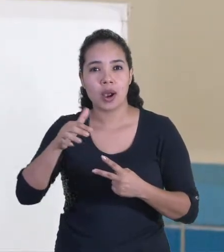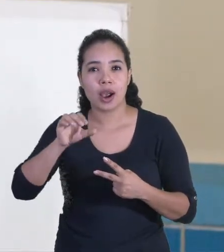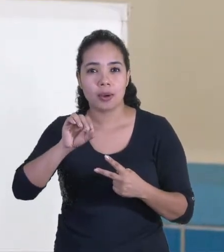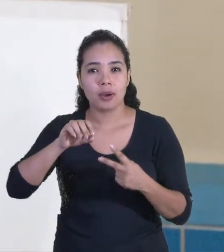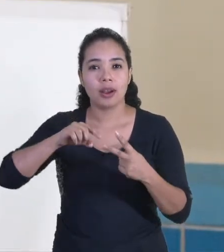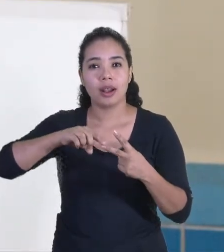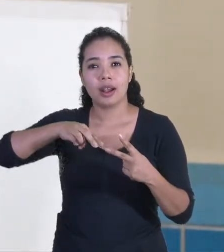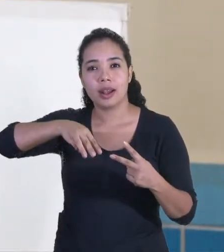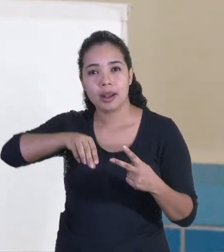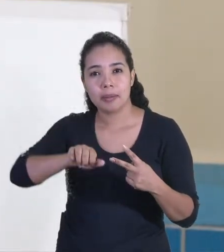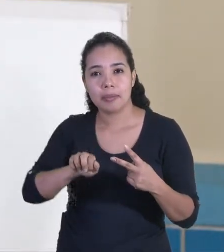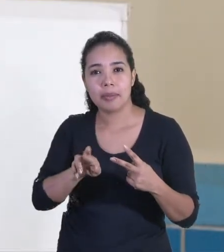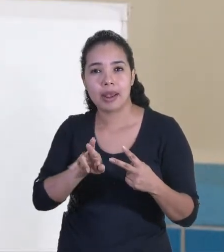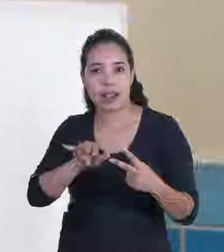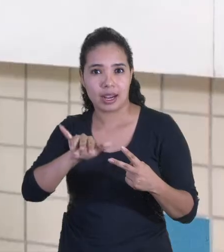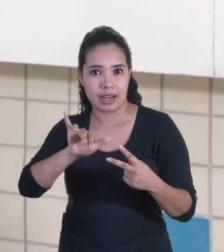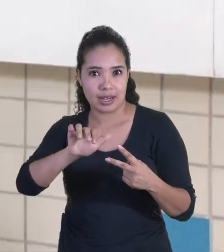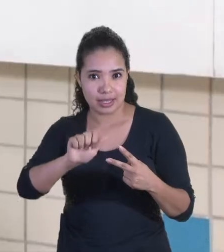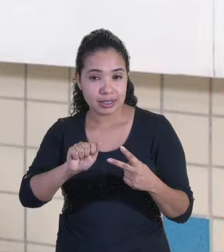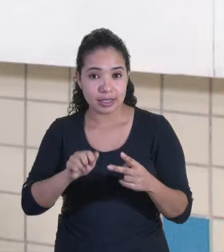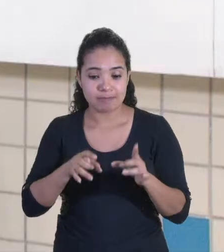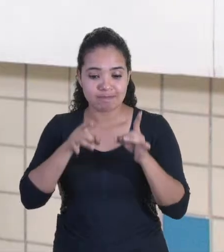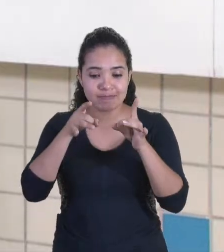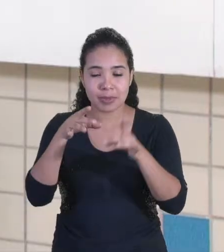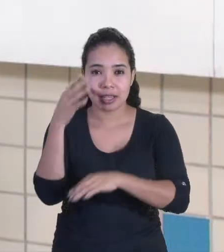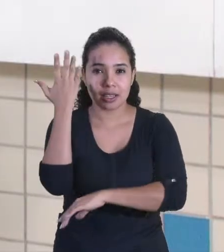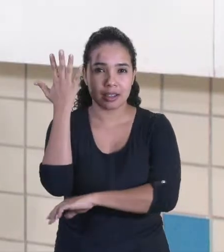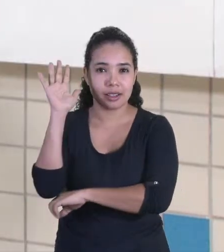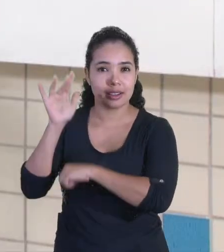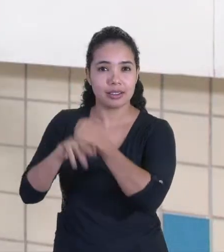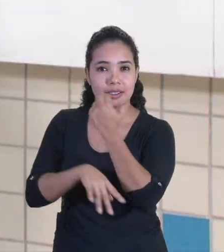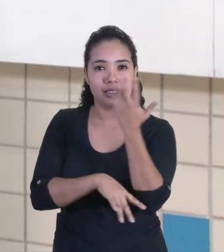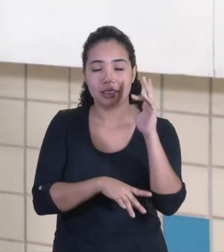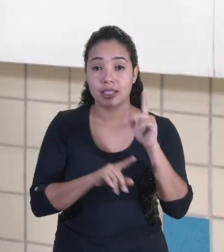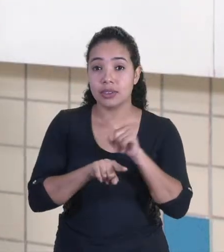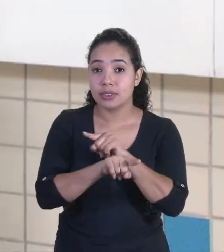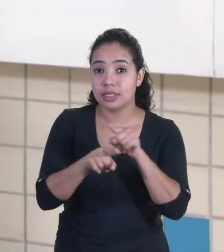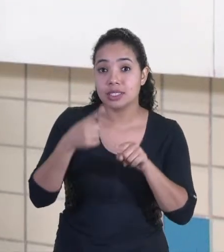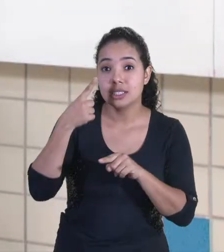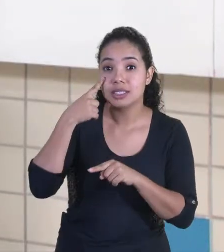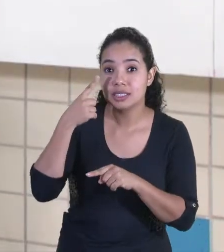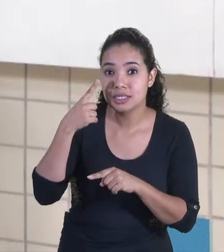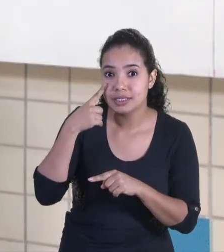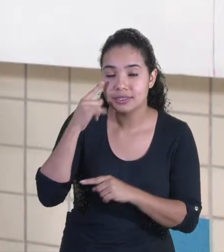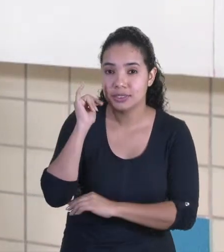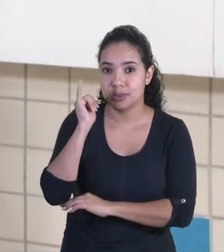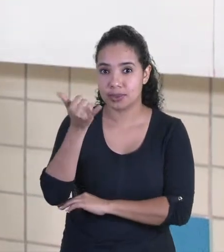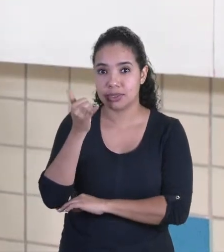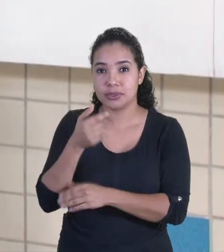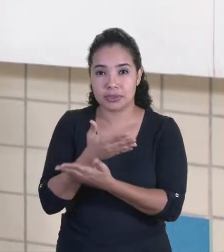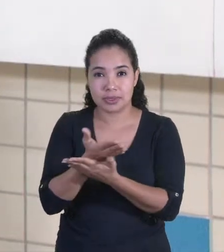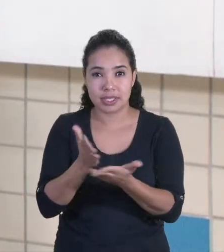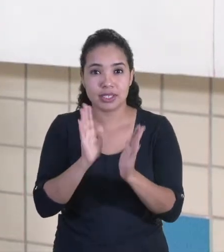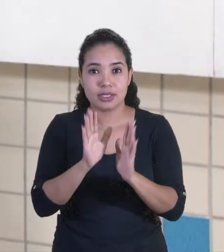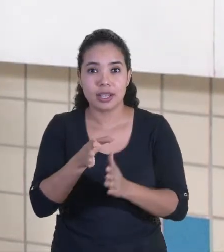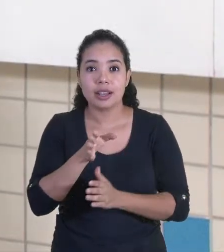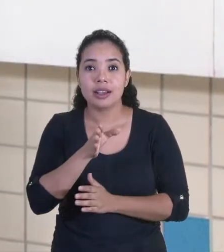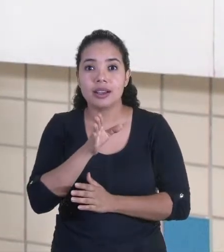na floresta. Muito bem. Vocês viram o quanto de contos vocês